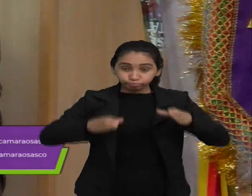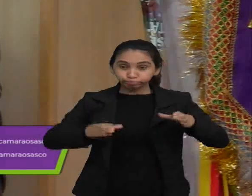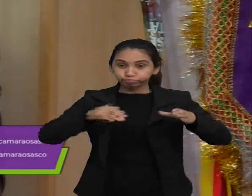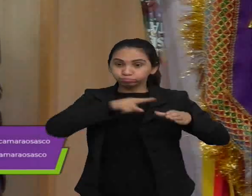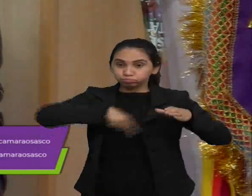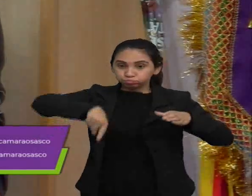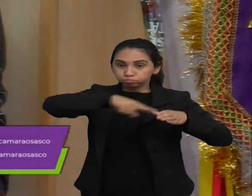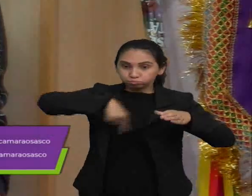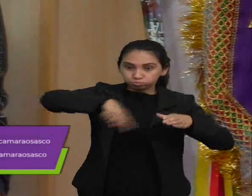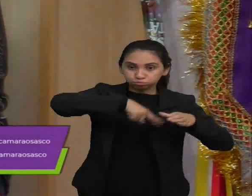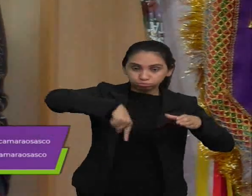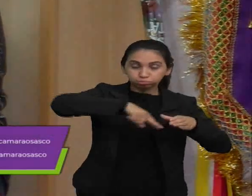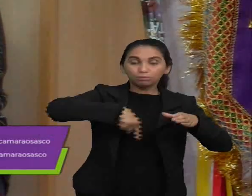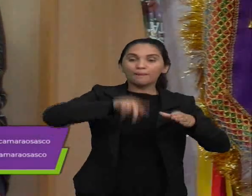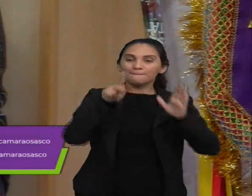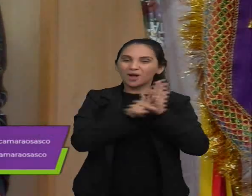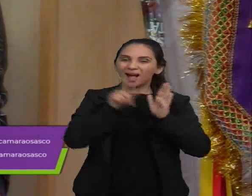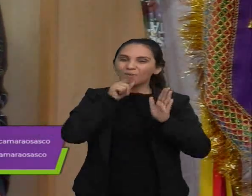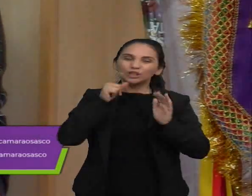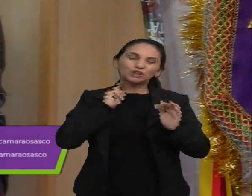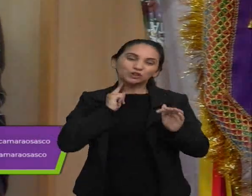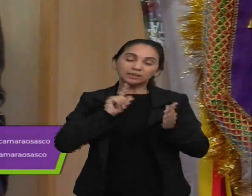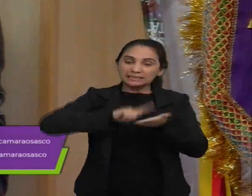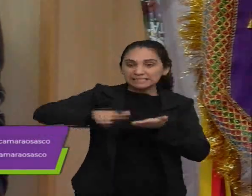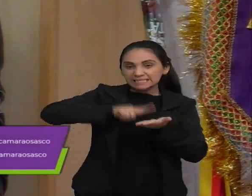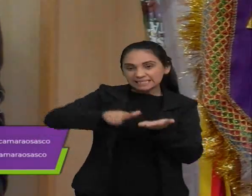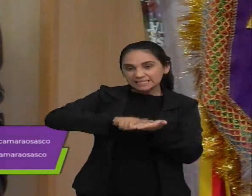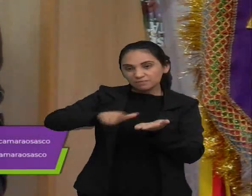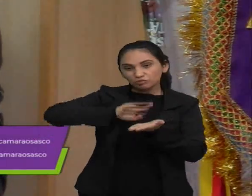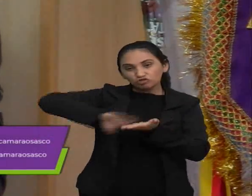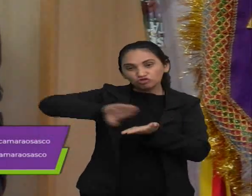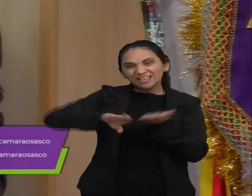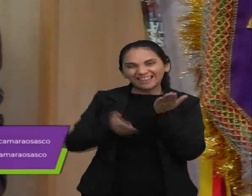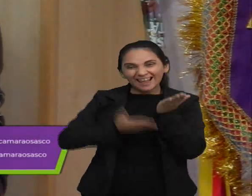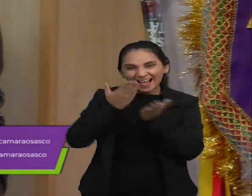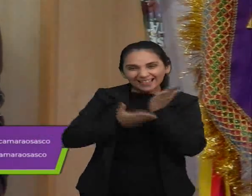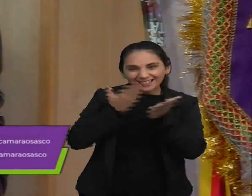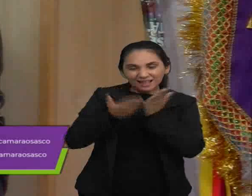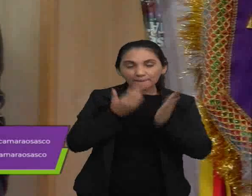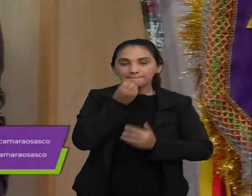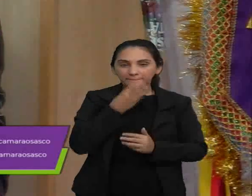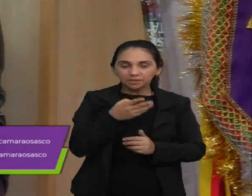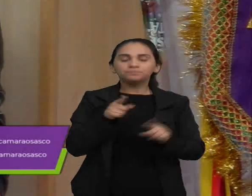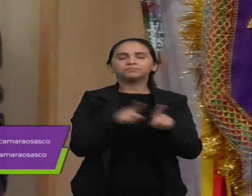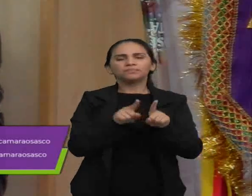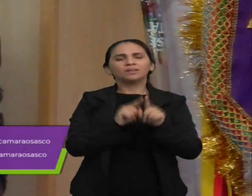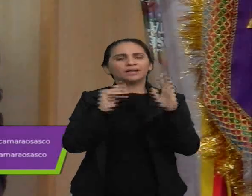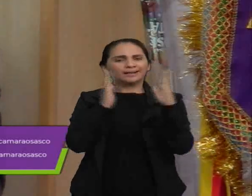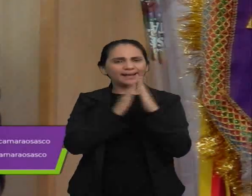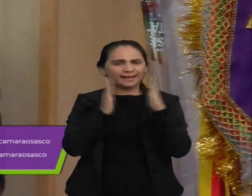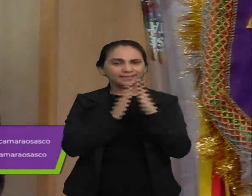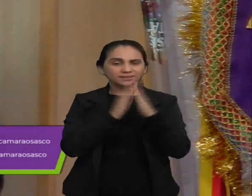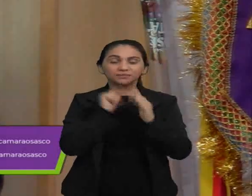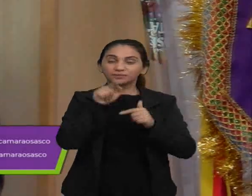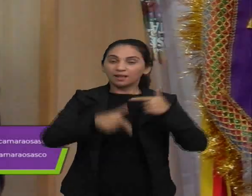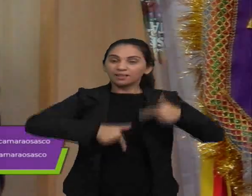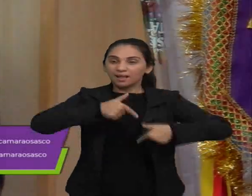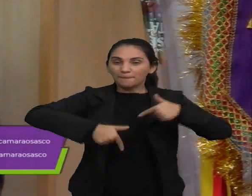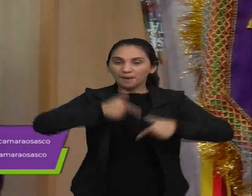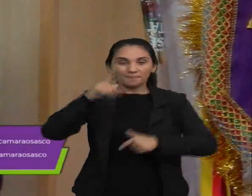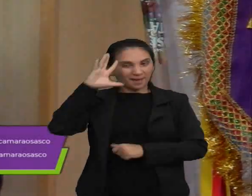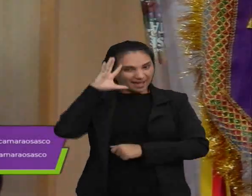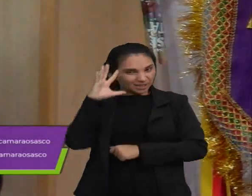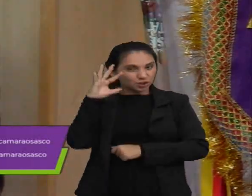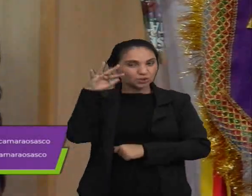por conta da ocupação que existe, muitas vezes já tem residências, e você tem um pouco mais de trabalho para